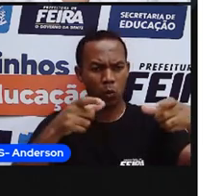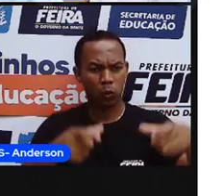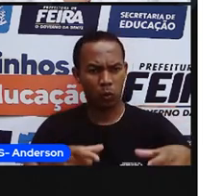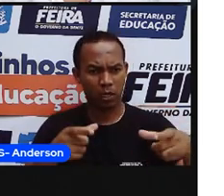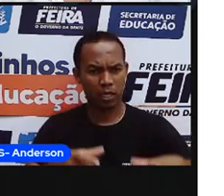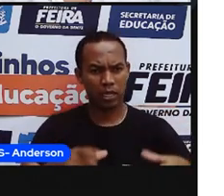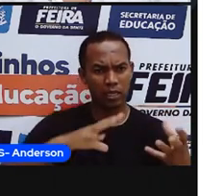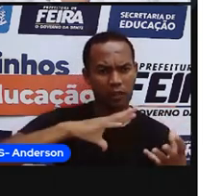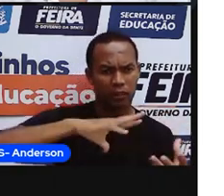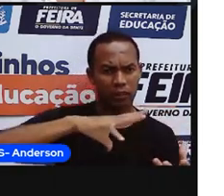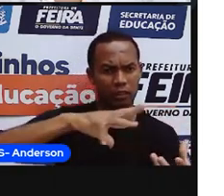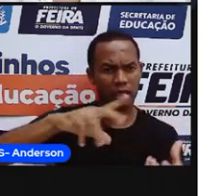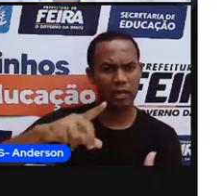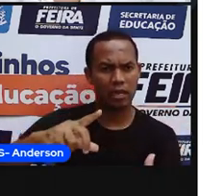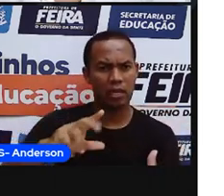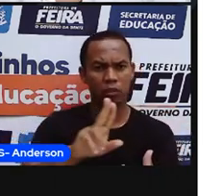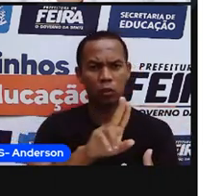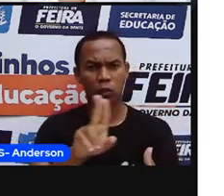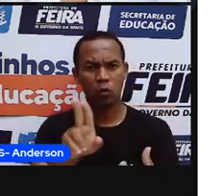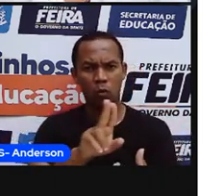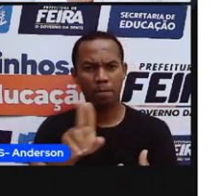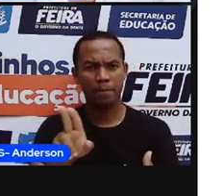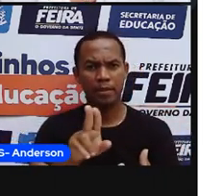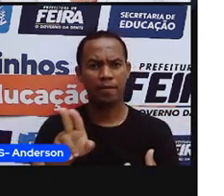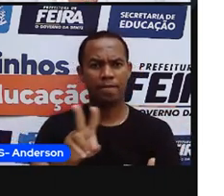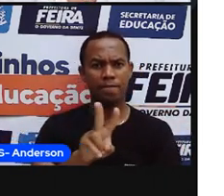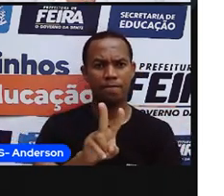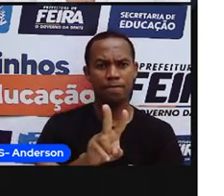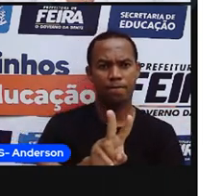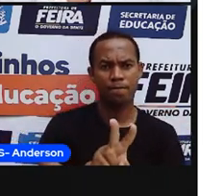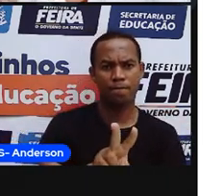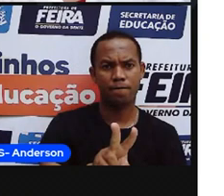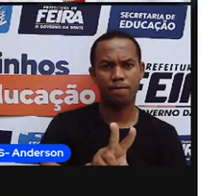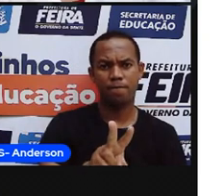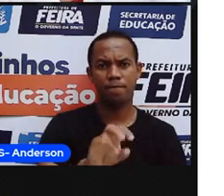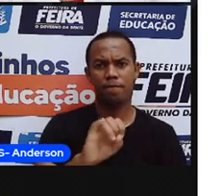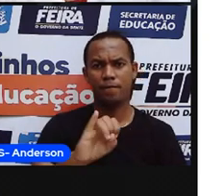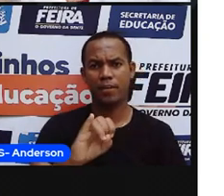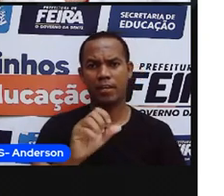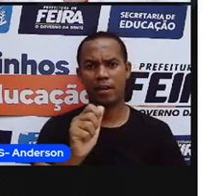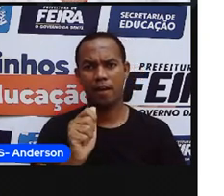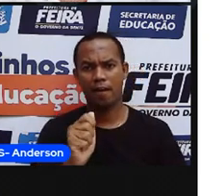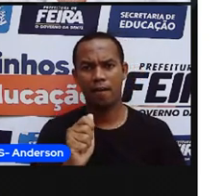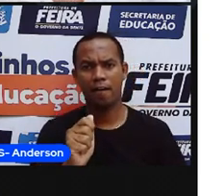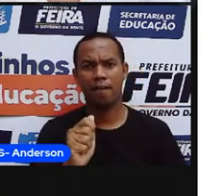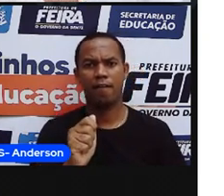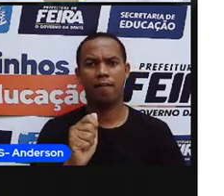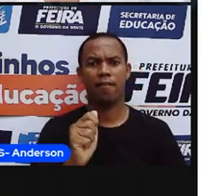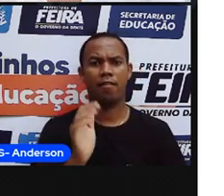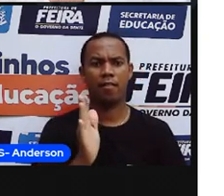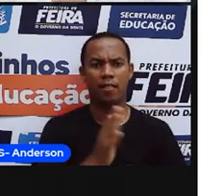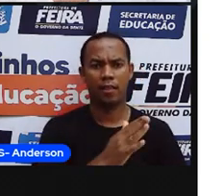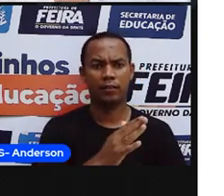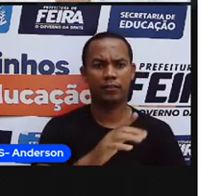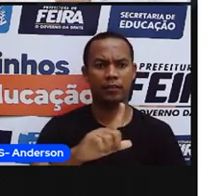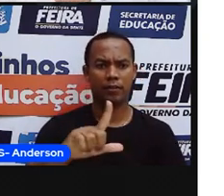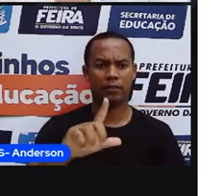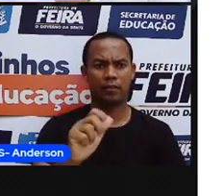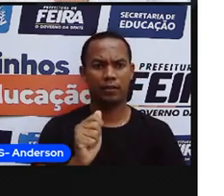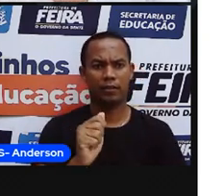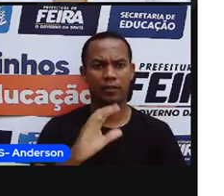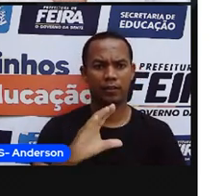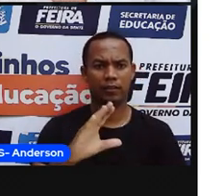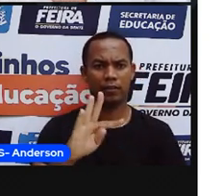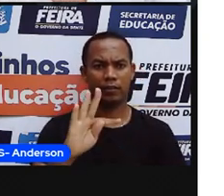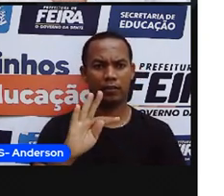localizada é chamada de Via Láctea. Então, temos até o endereço, sabemos aqui o sistema solar que está na Via Láctea e vamos seguindo.